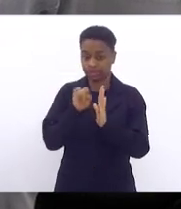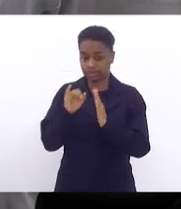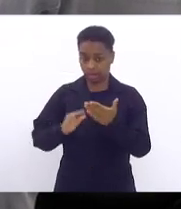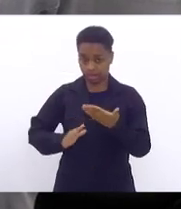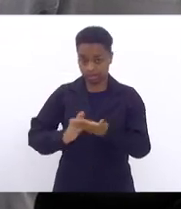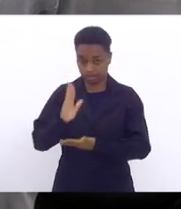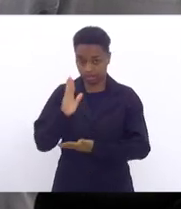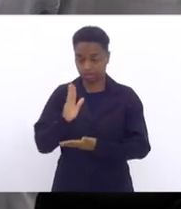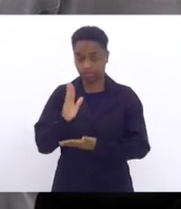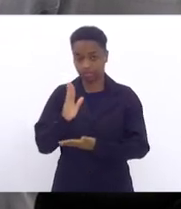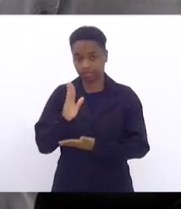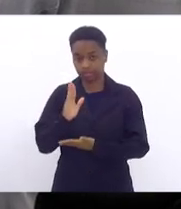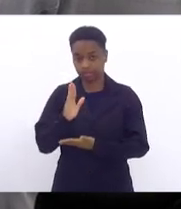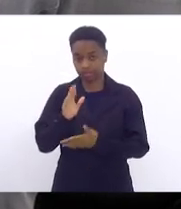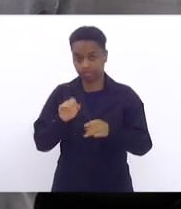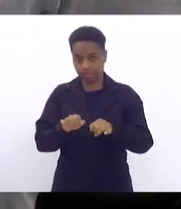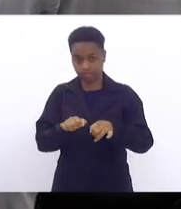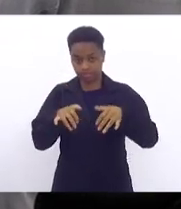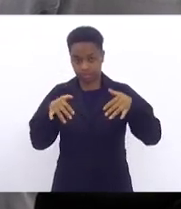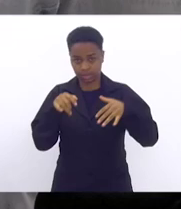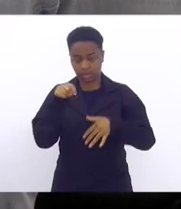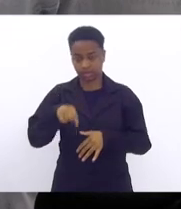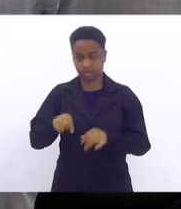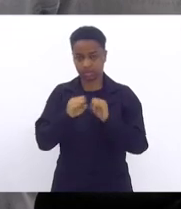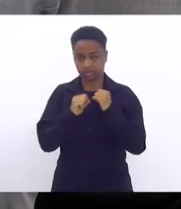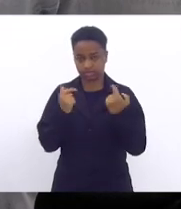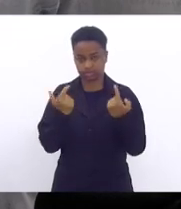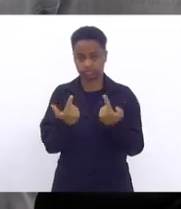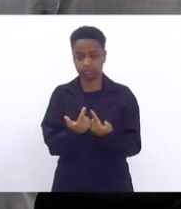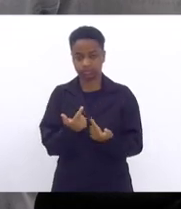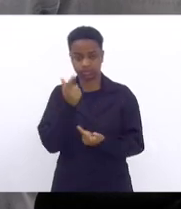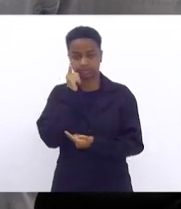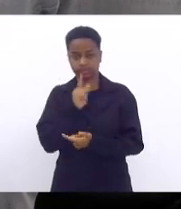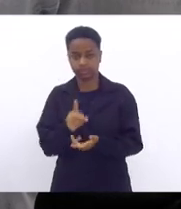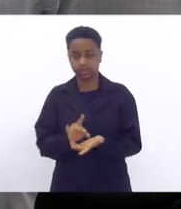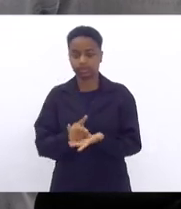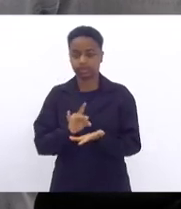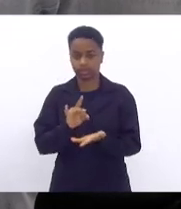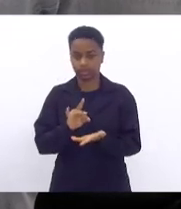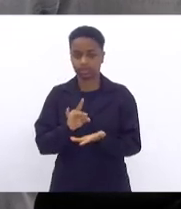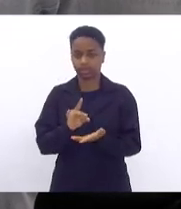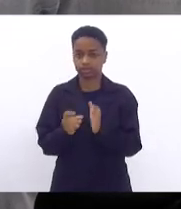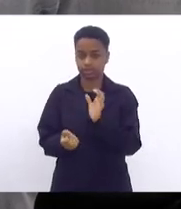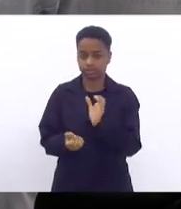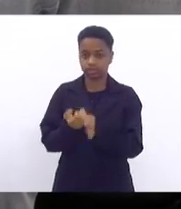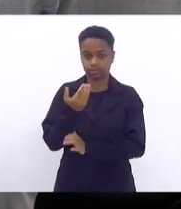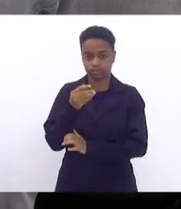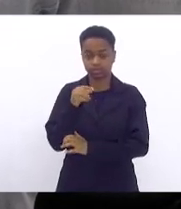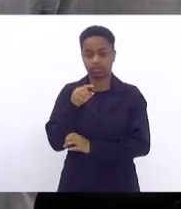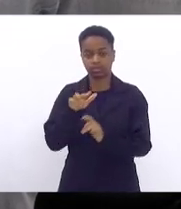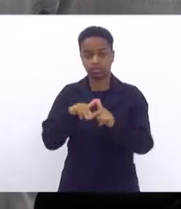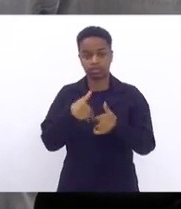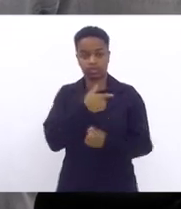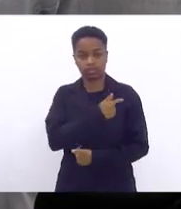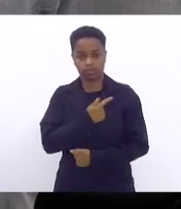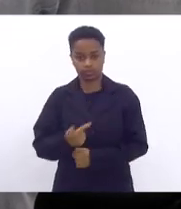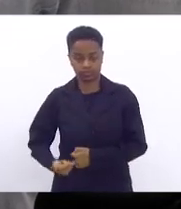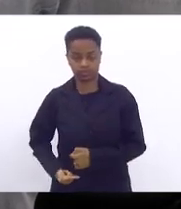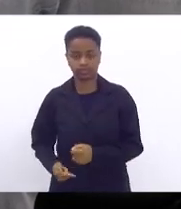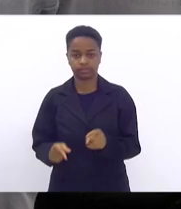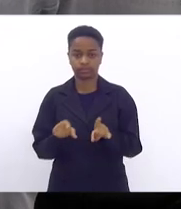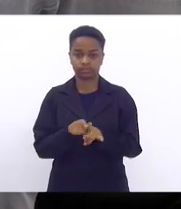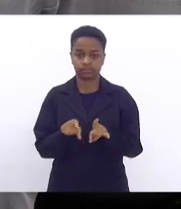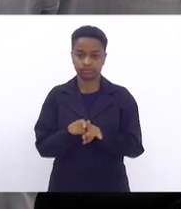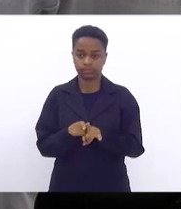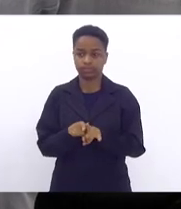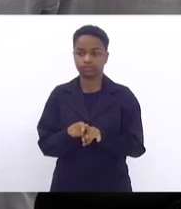aprovado pelo plenário desta casa, possa ser efetivamente implementado pelo nosso governador, que vai ser um